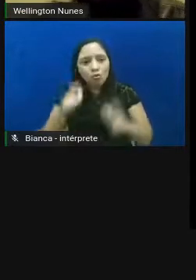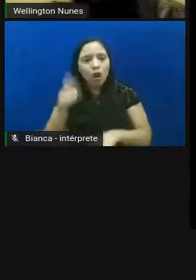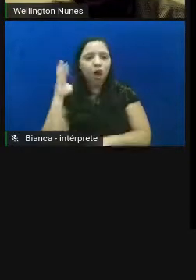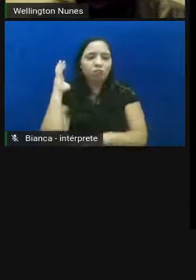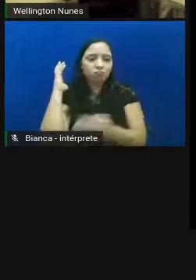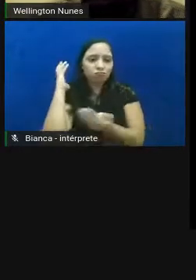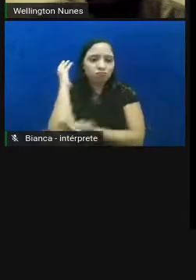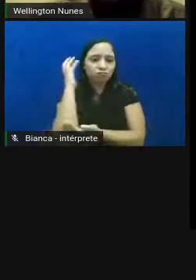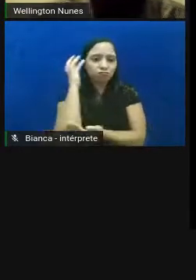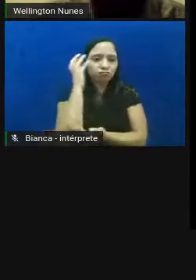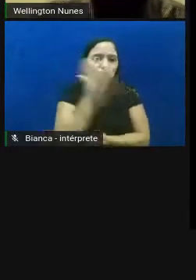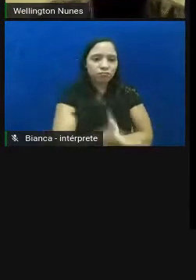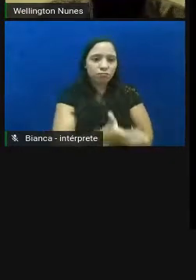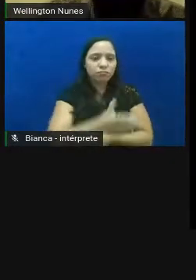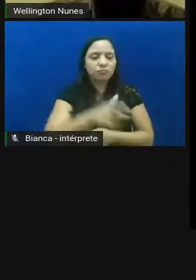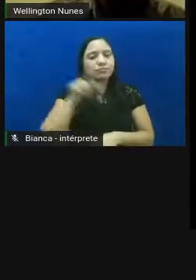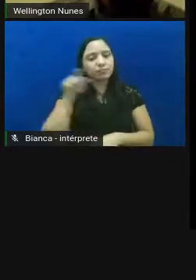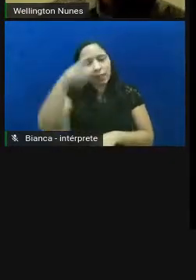da floresta amazônica.